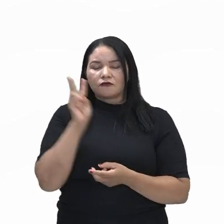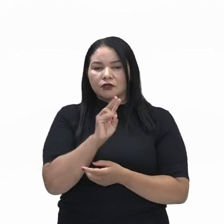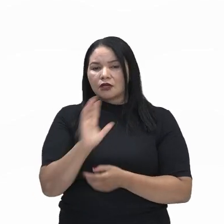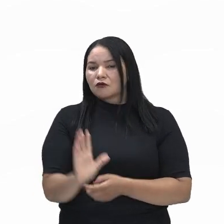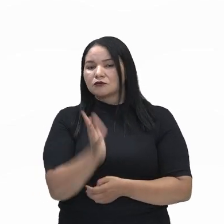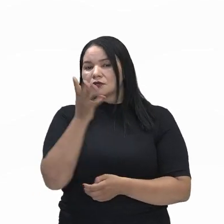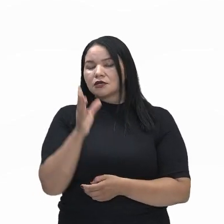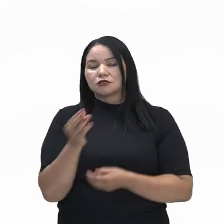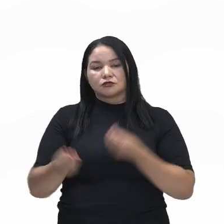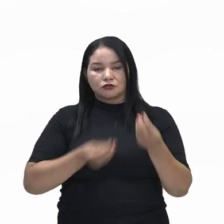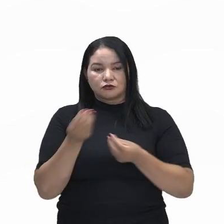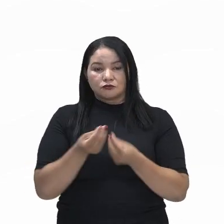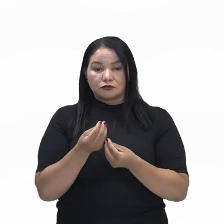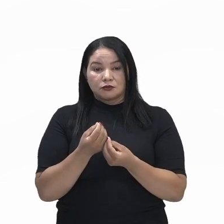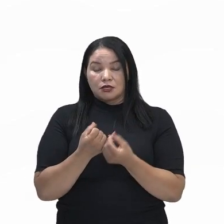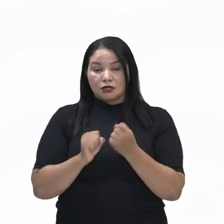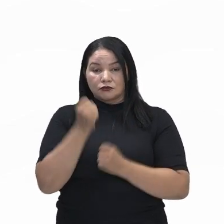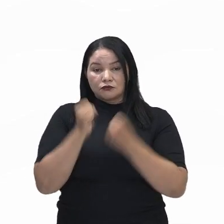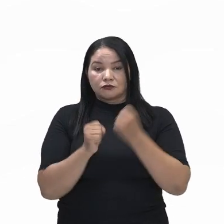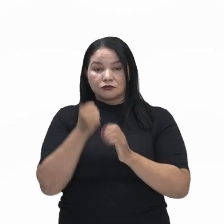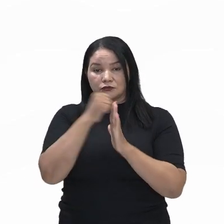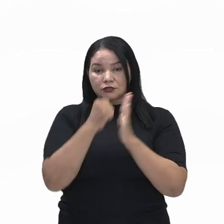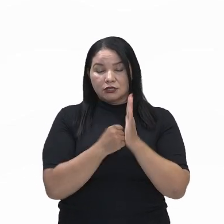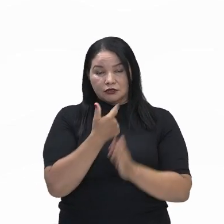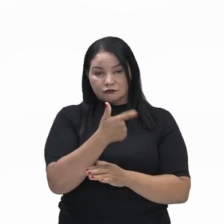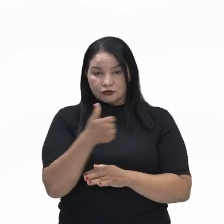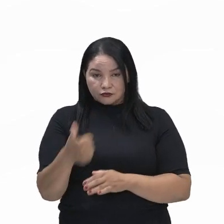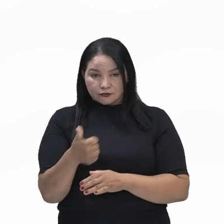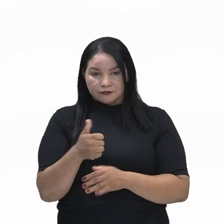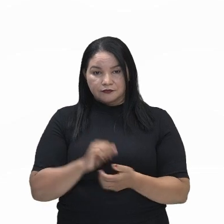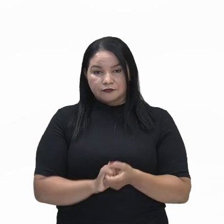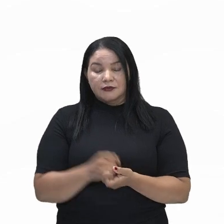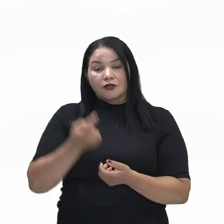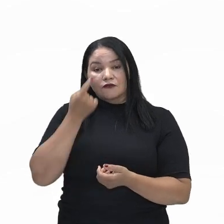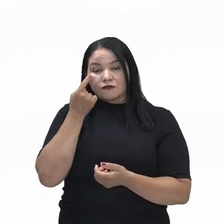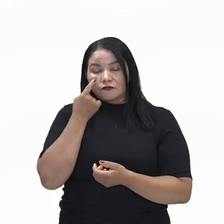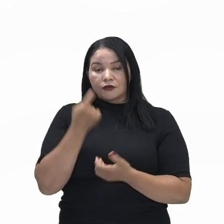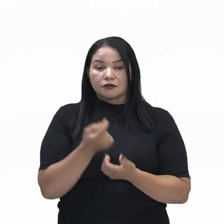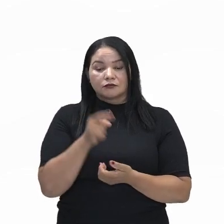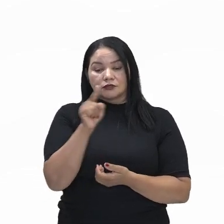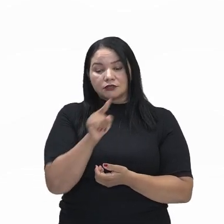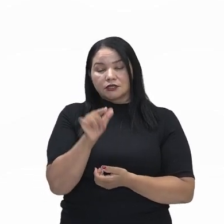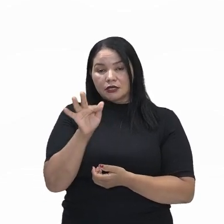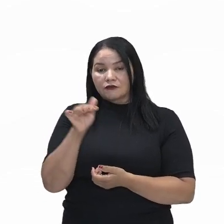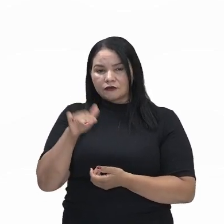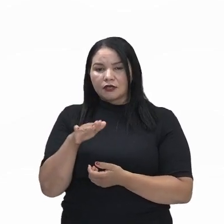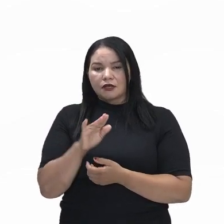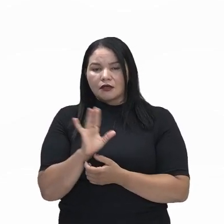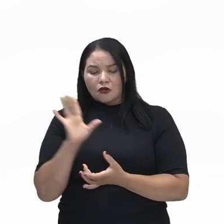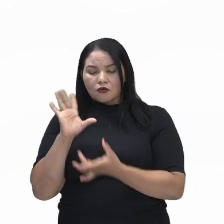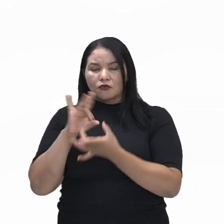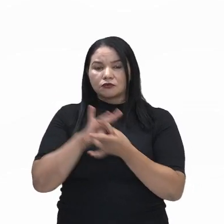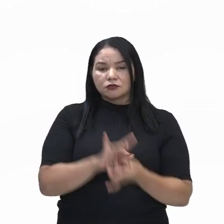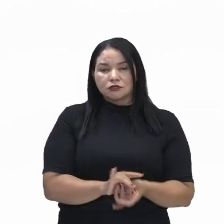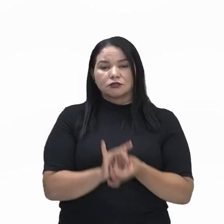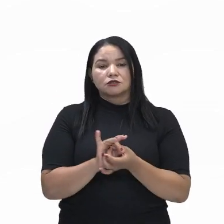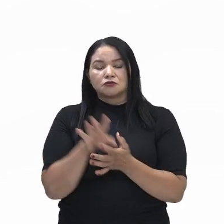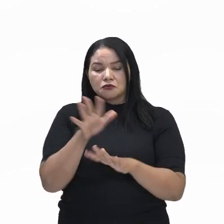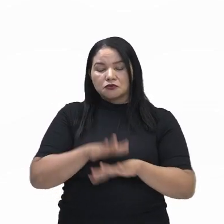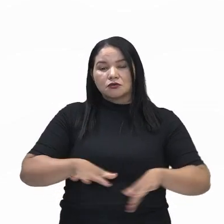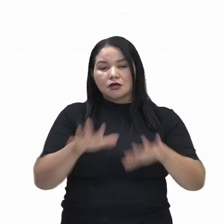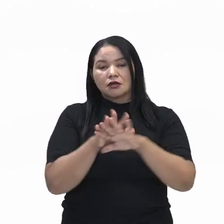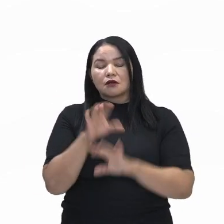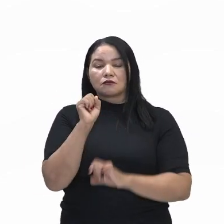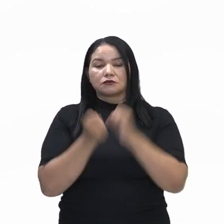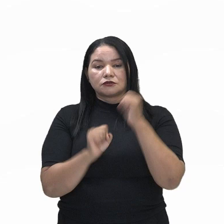a indústria no século XXI. Vimos aí a questão da Zona Franca, mas no contexto geral, como está a indústria